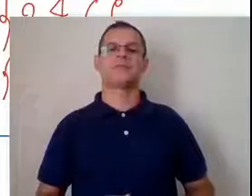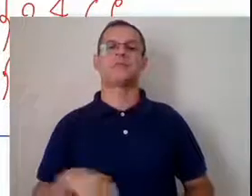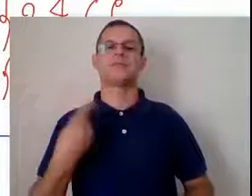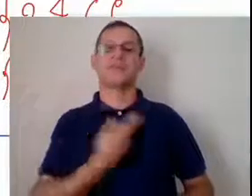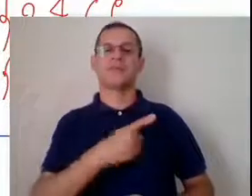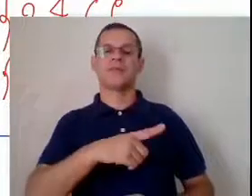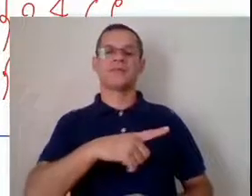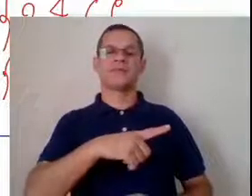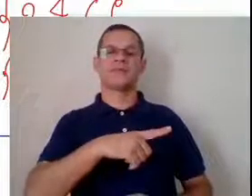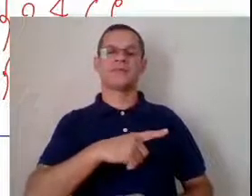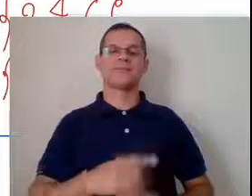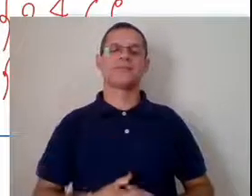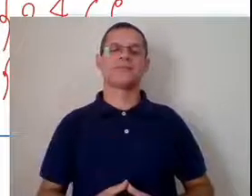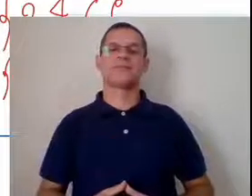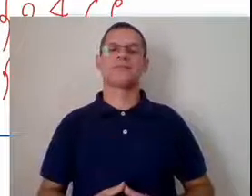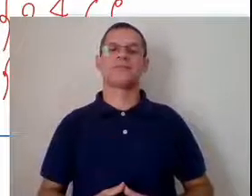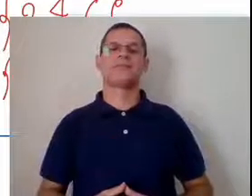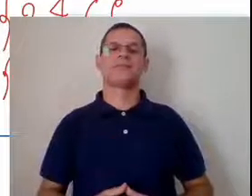nós temos aí,